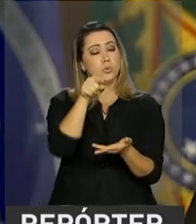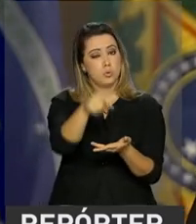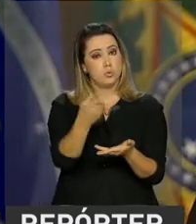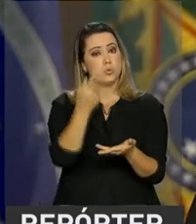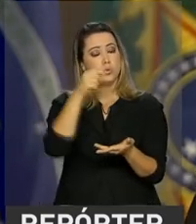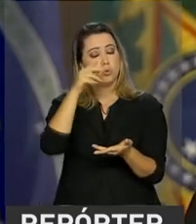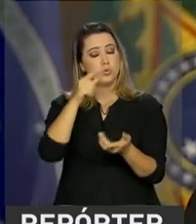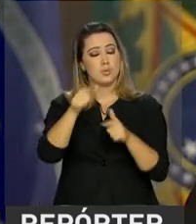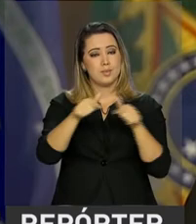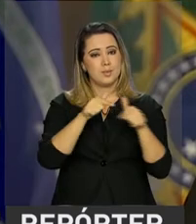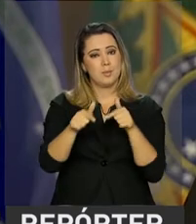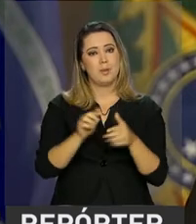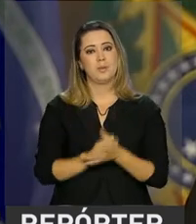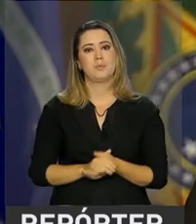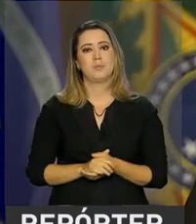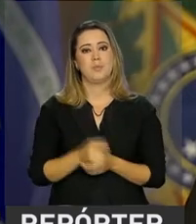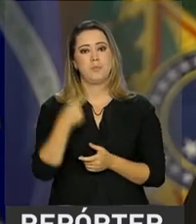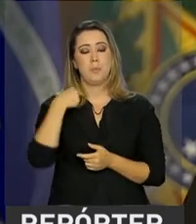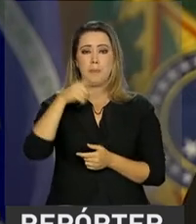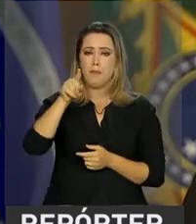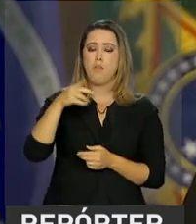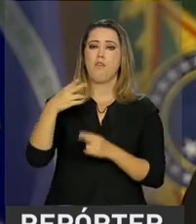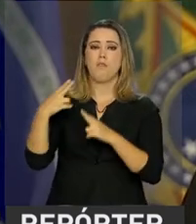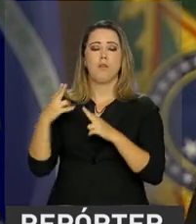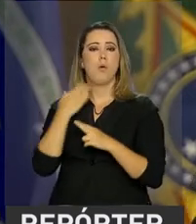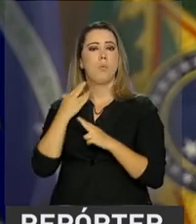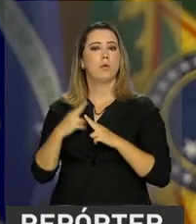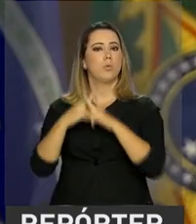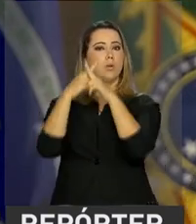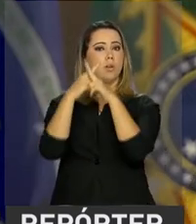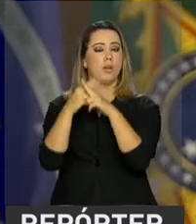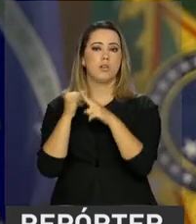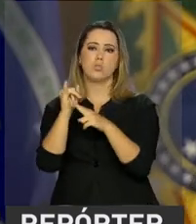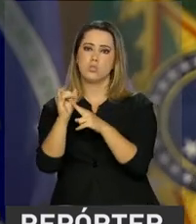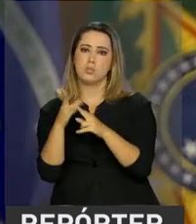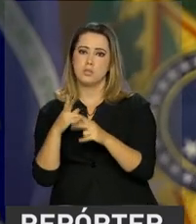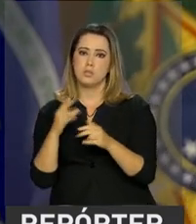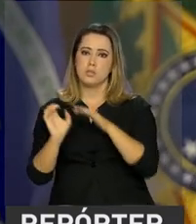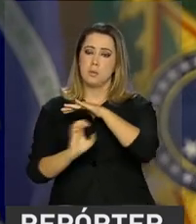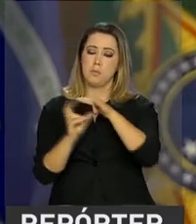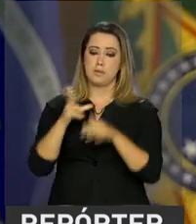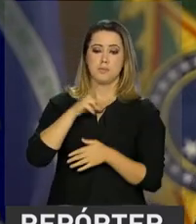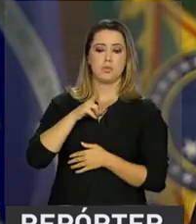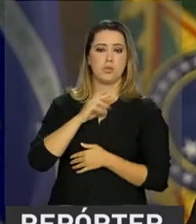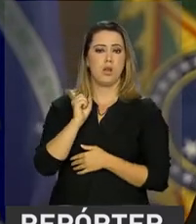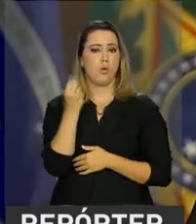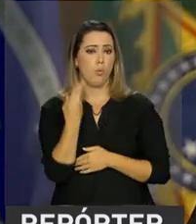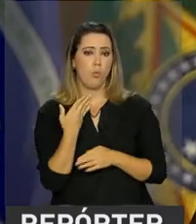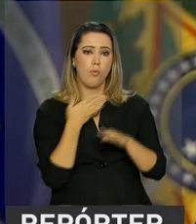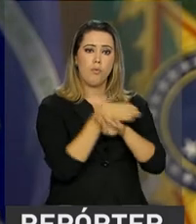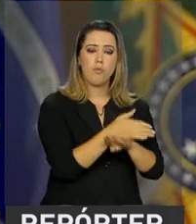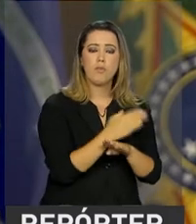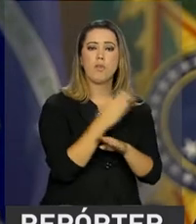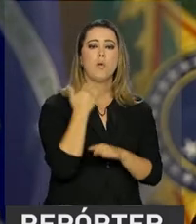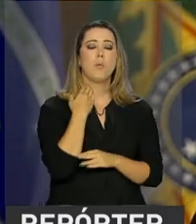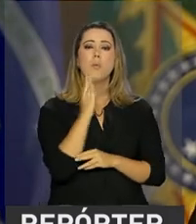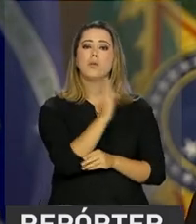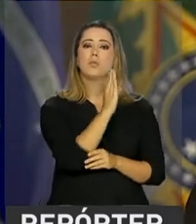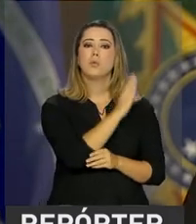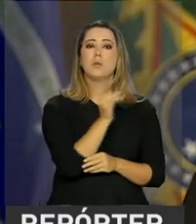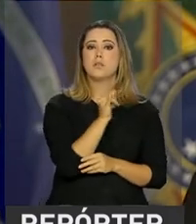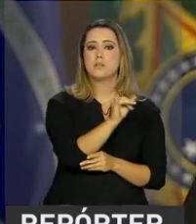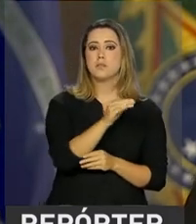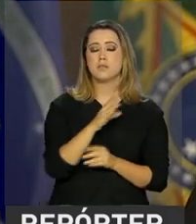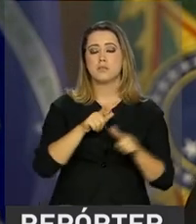do seu trabalho vá caixa econômica federal se trabalhou na iniciativa privada ou vá ao banco do brasil se